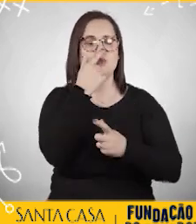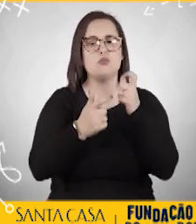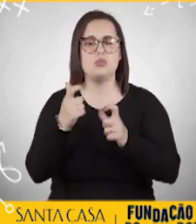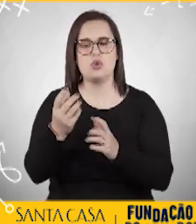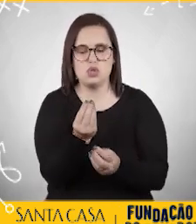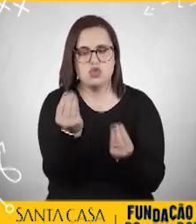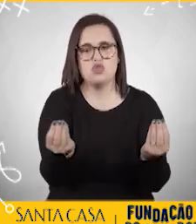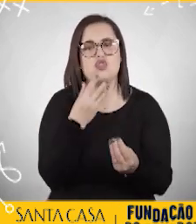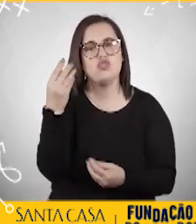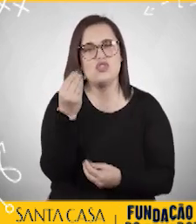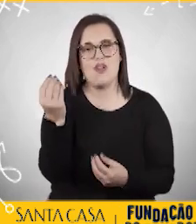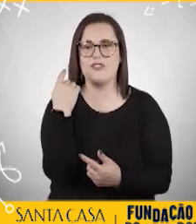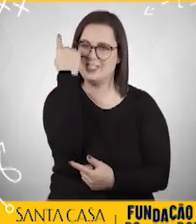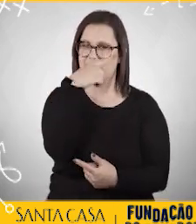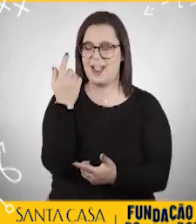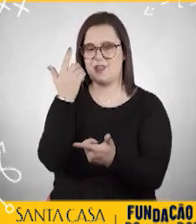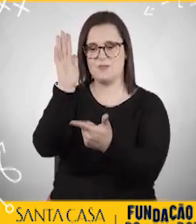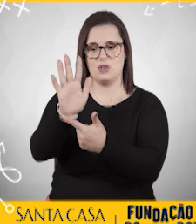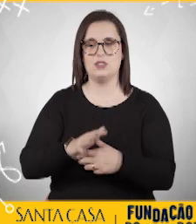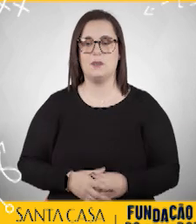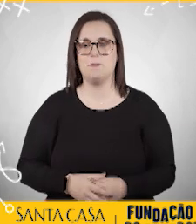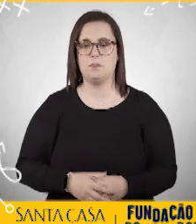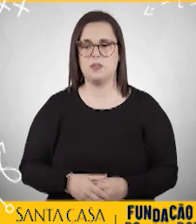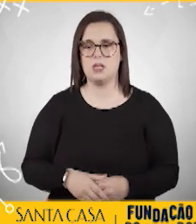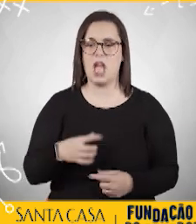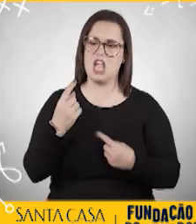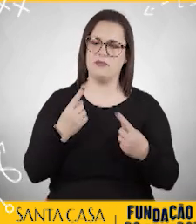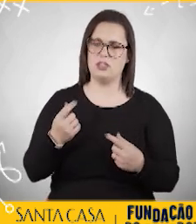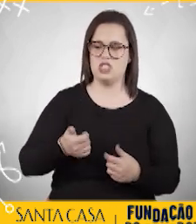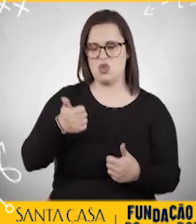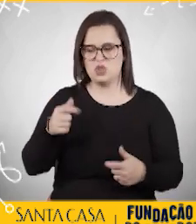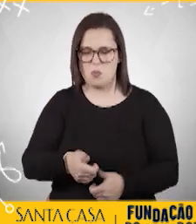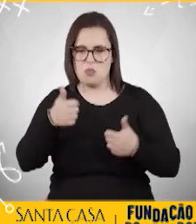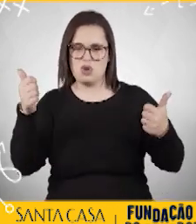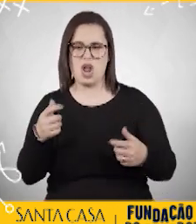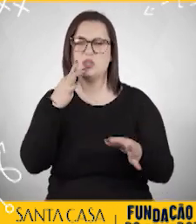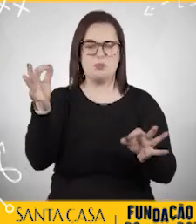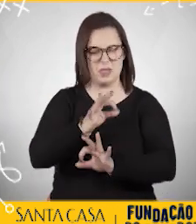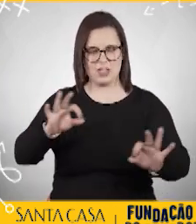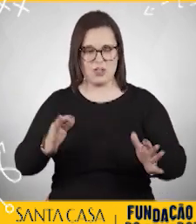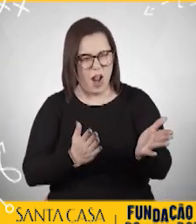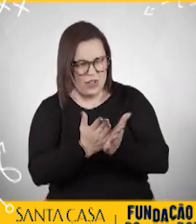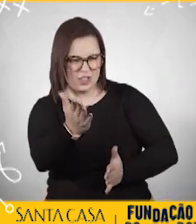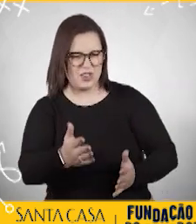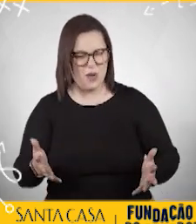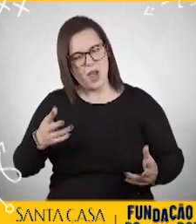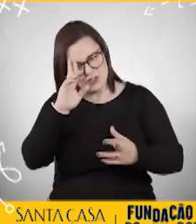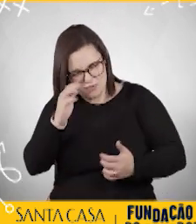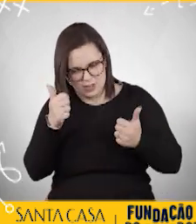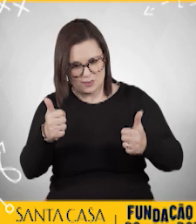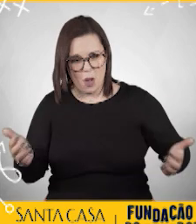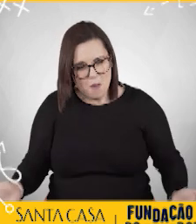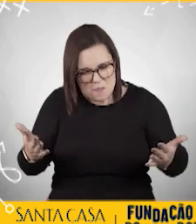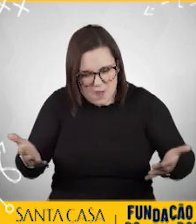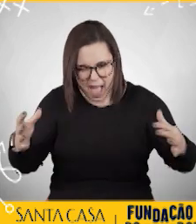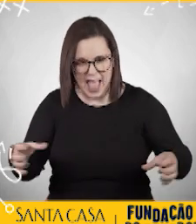dos jovens protagonistas que dão a cara por esta causa. Boa, para próximo está melhor. És o maior. Espetacular, continuem. Boa